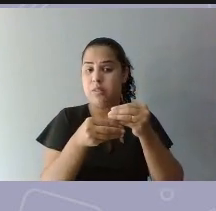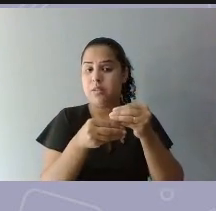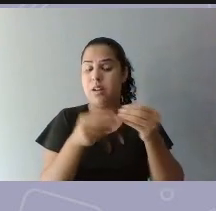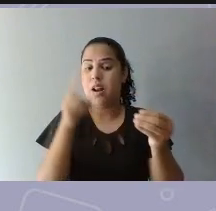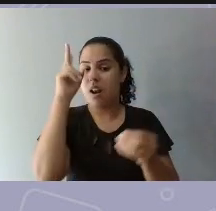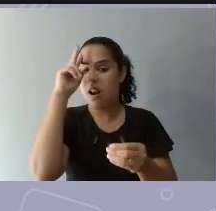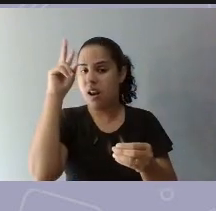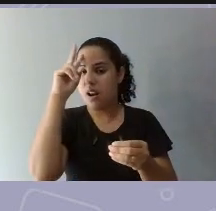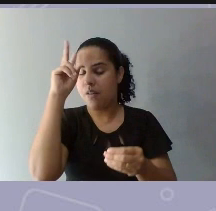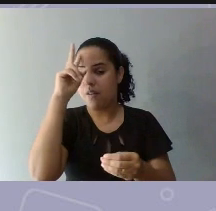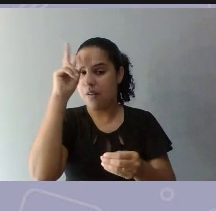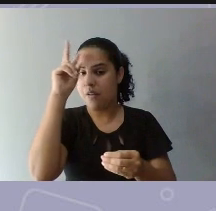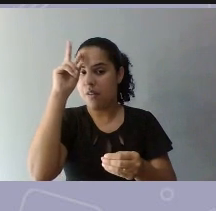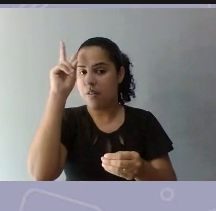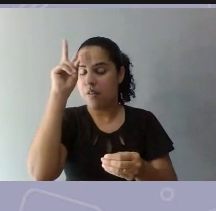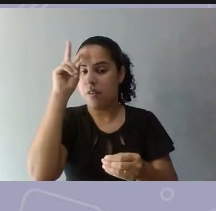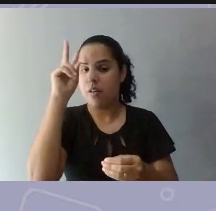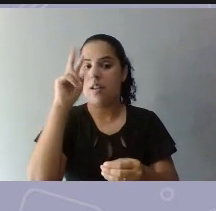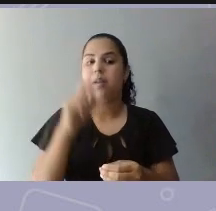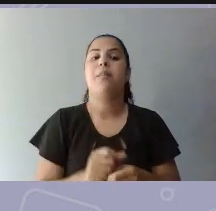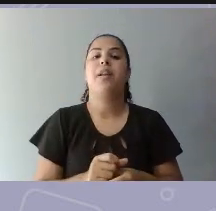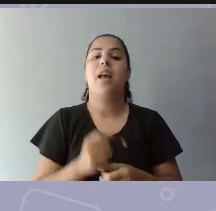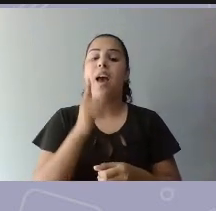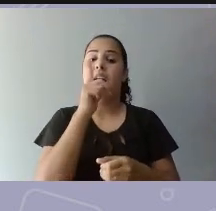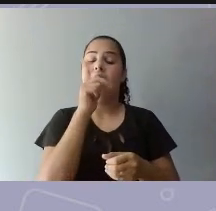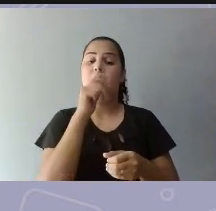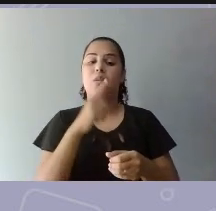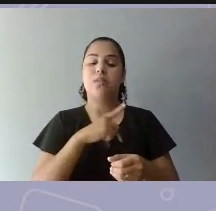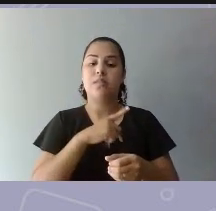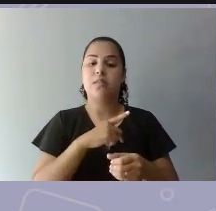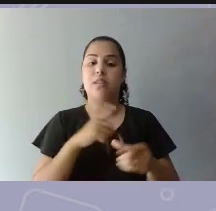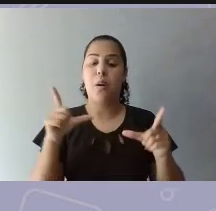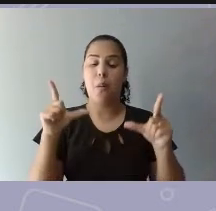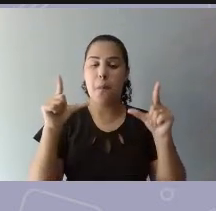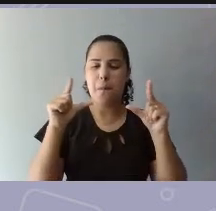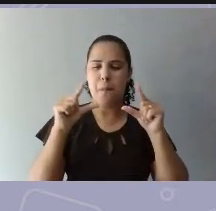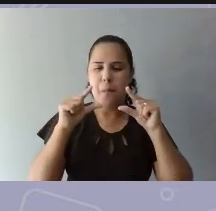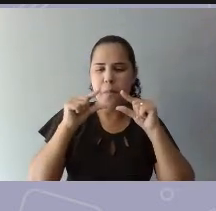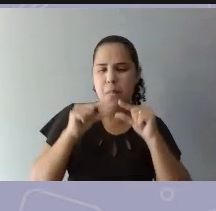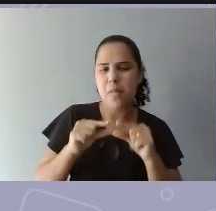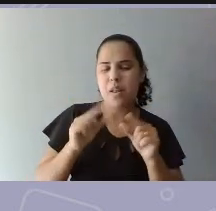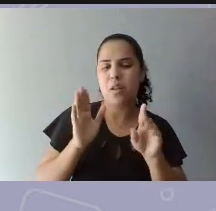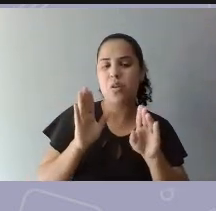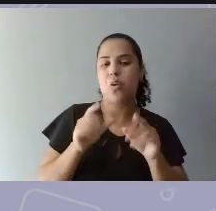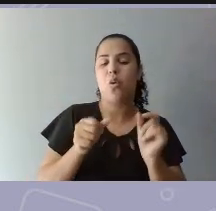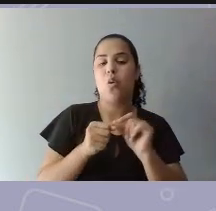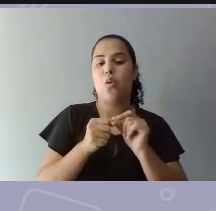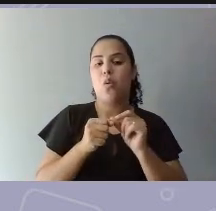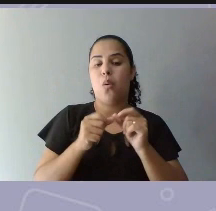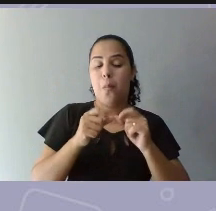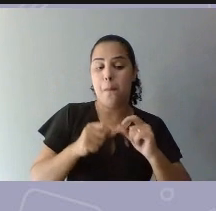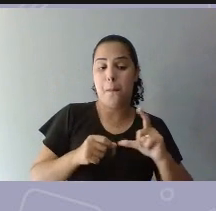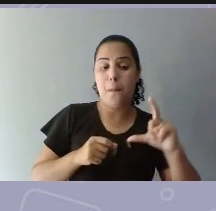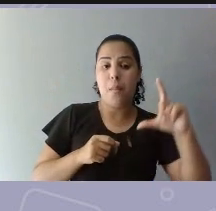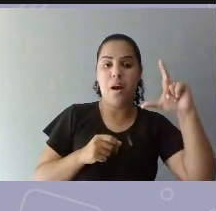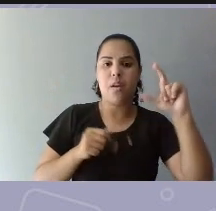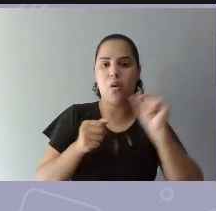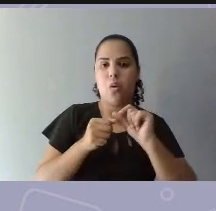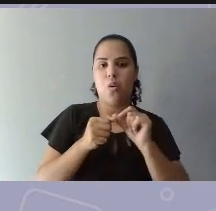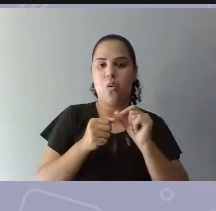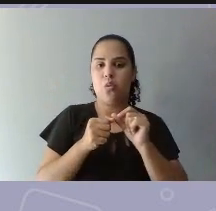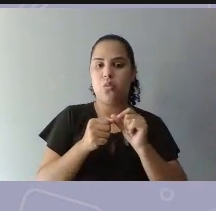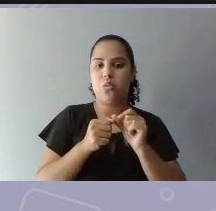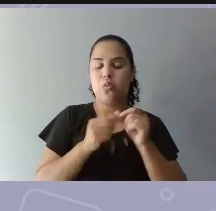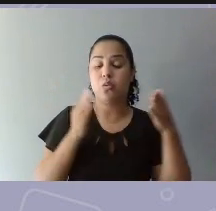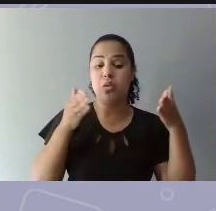que a água ela sempre sai de onde há uma menor concentração de solutos para onde há uma maior concentração de